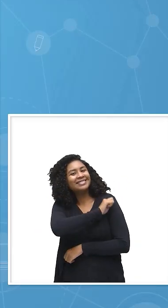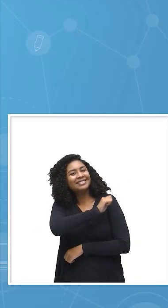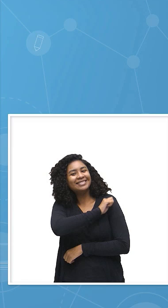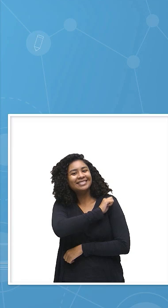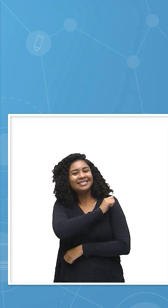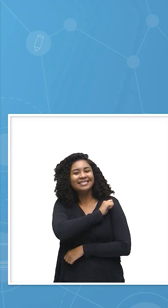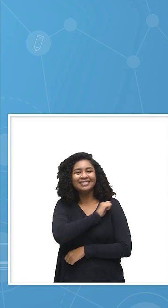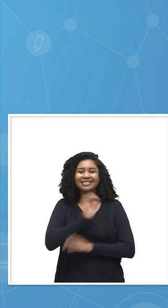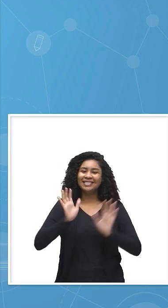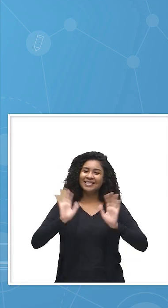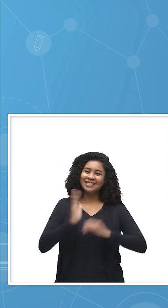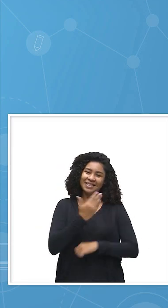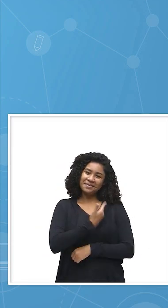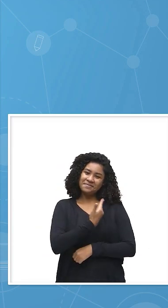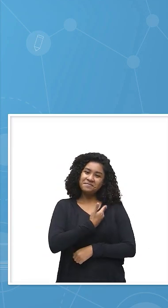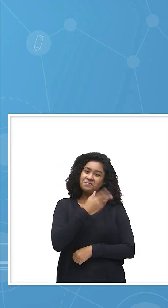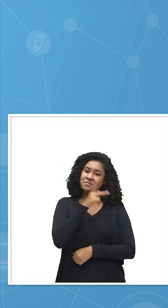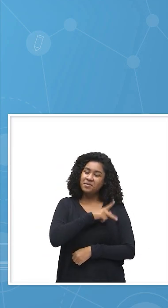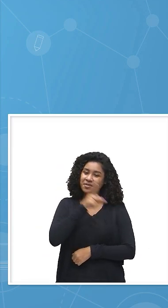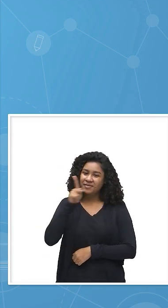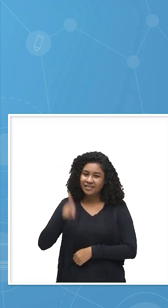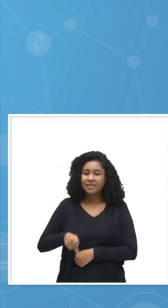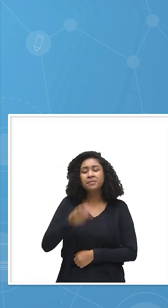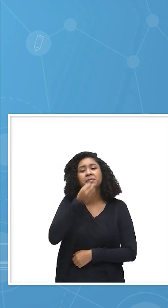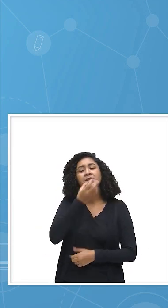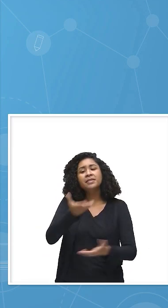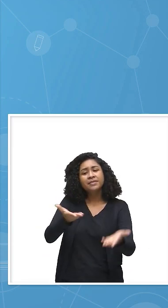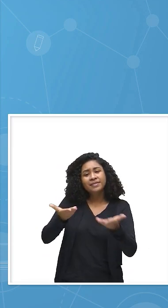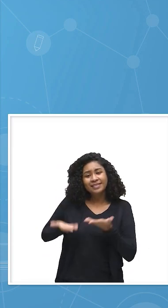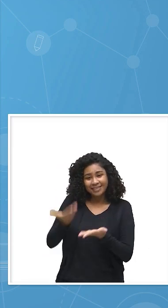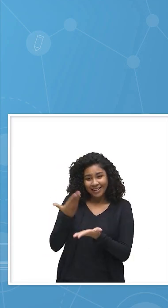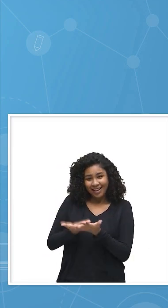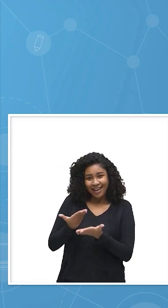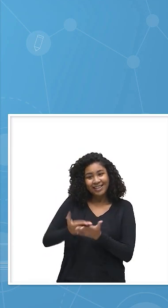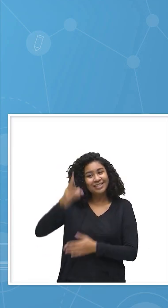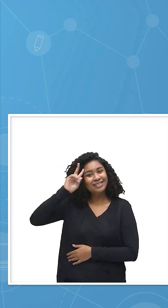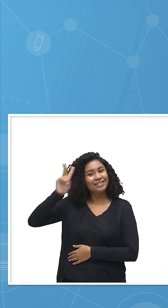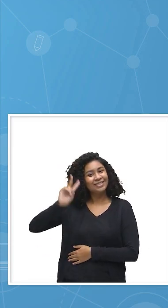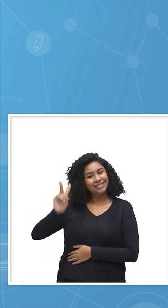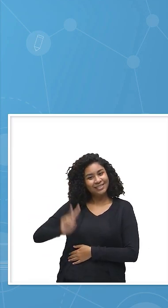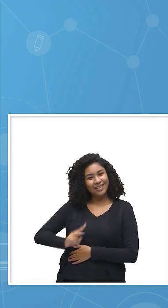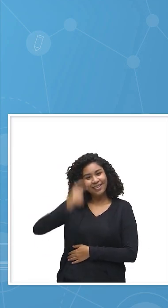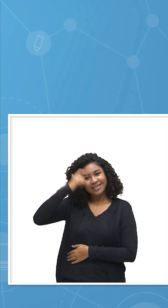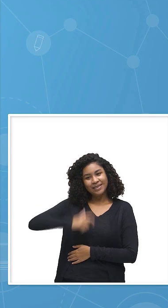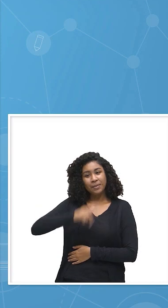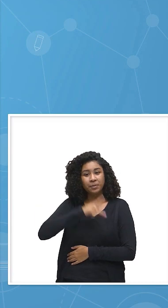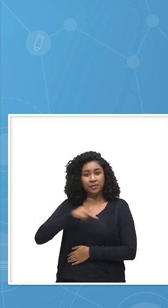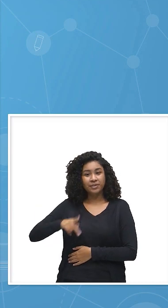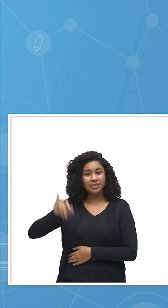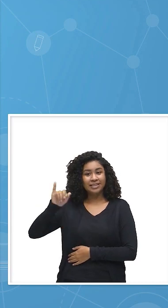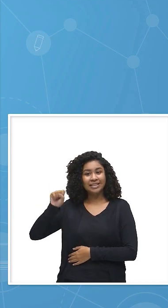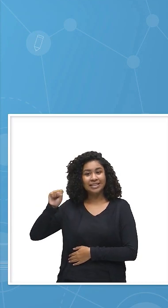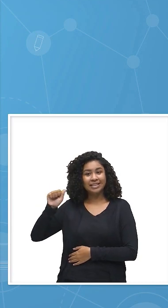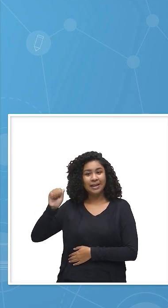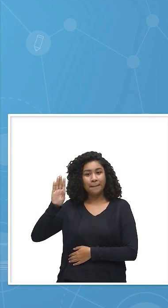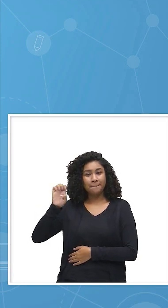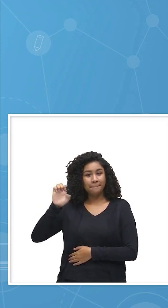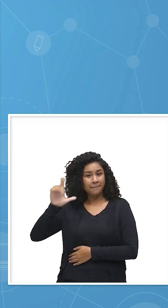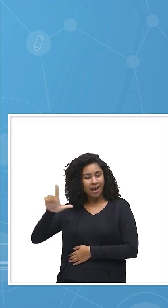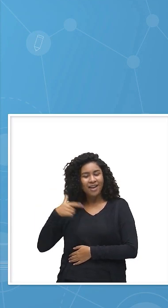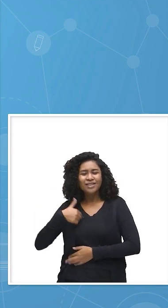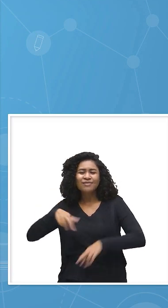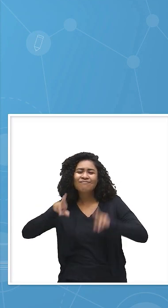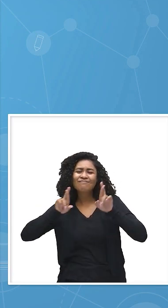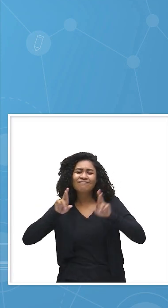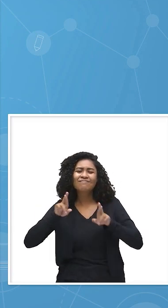Olá, colegas professores, sejam bem-vindos a mais uma aula de História. Eu sou a professora Isabel Saraiva e espero que a gente